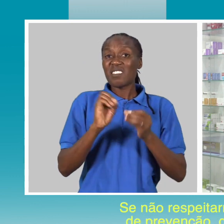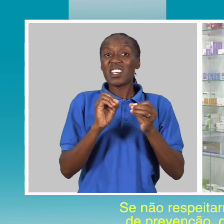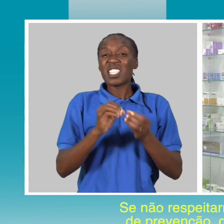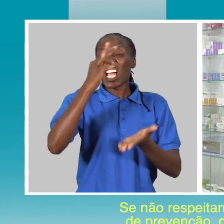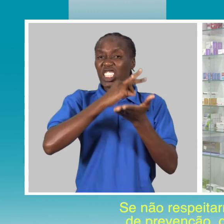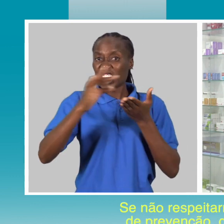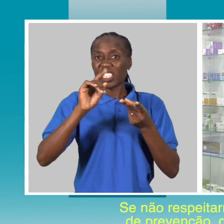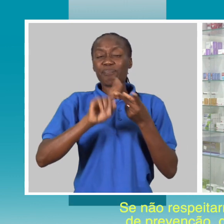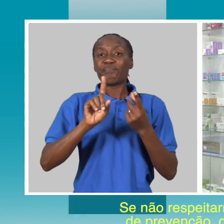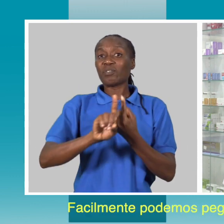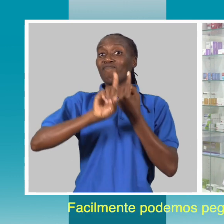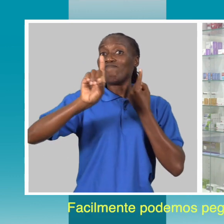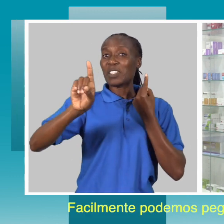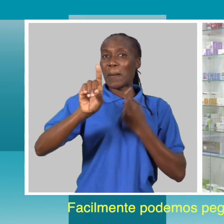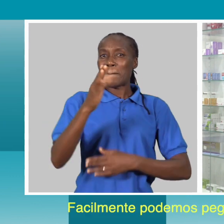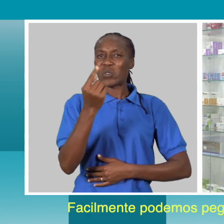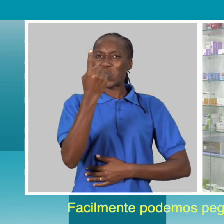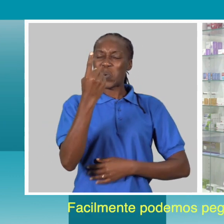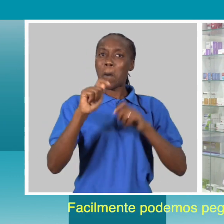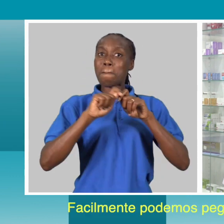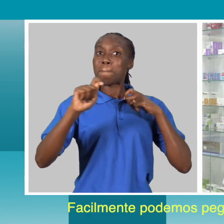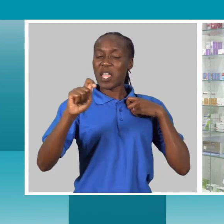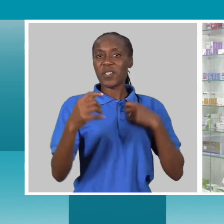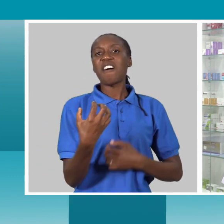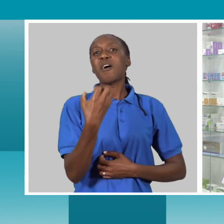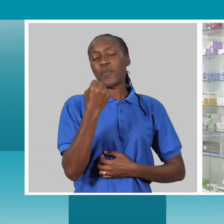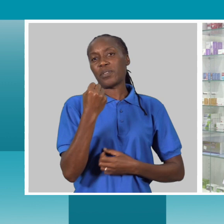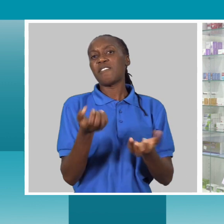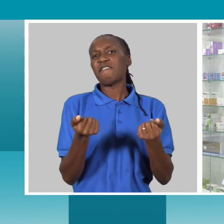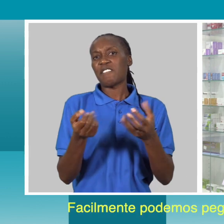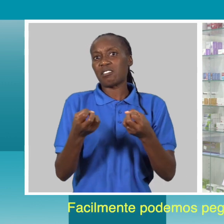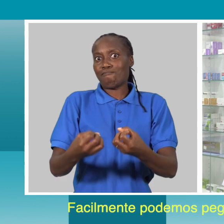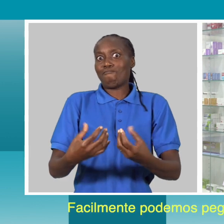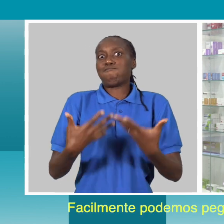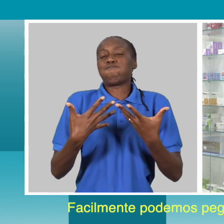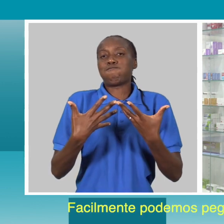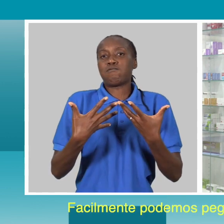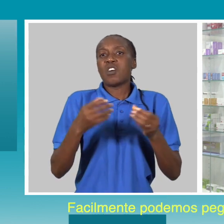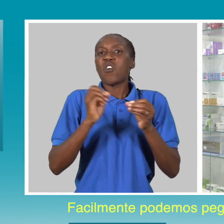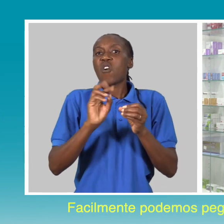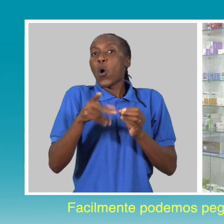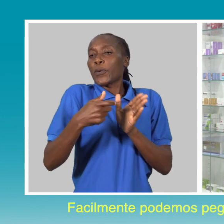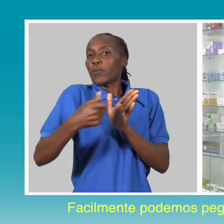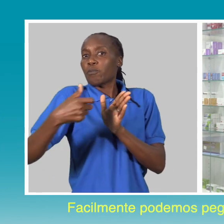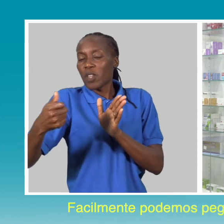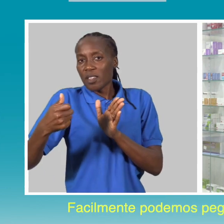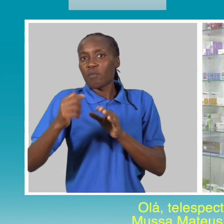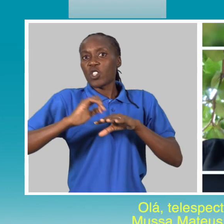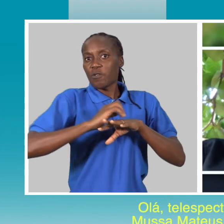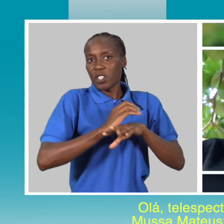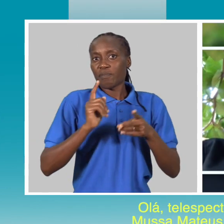de distanciamento social, de pelo menos um metro, facilmente poderemos pegar a transmissão desses vírus.